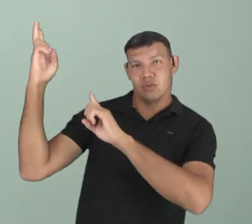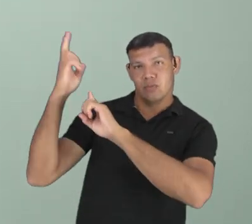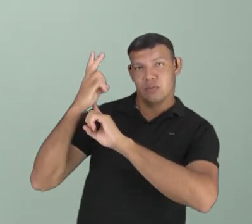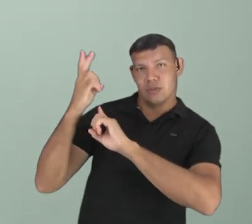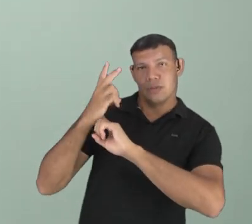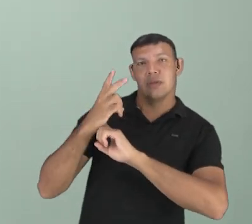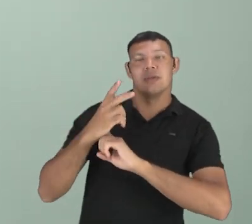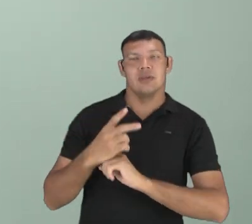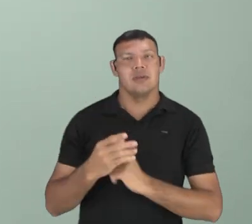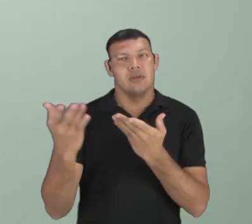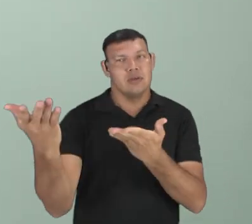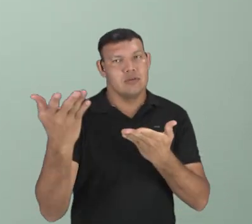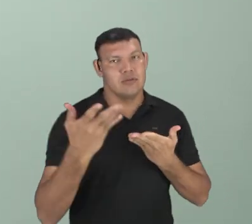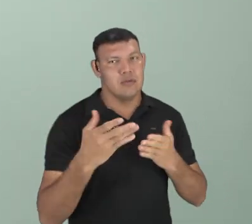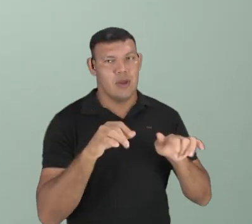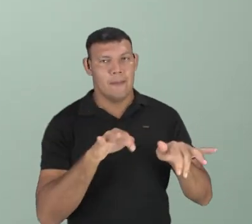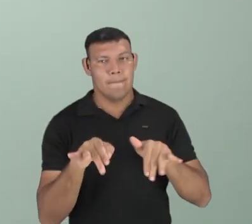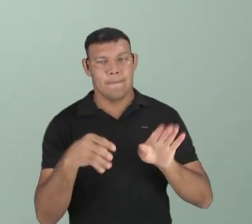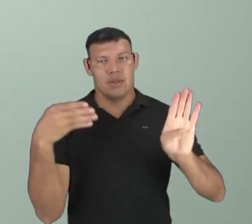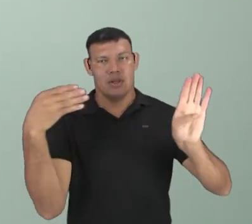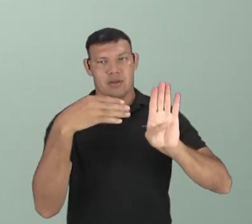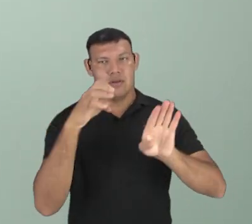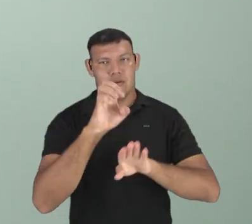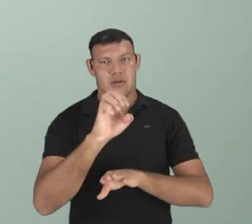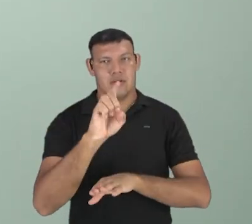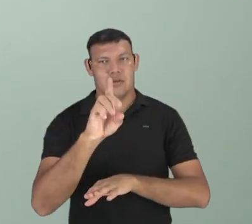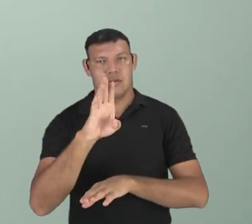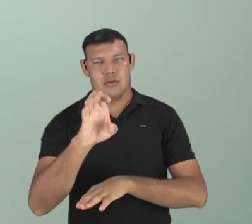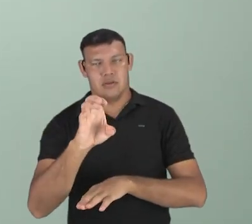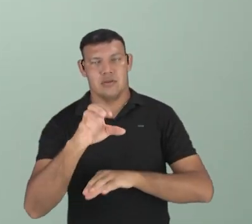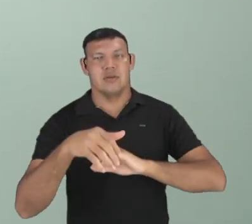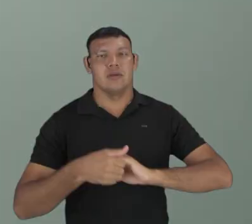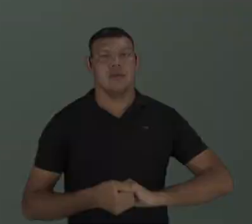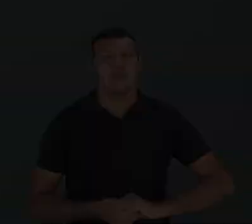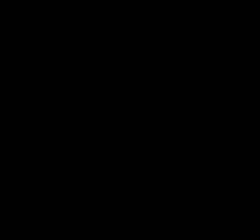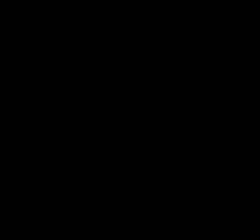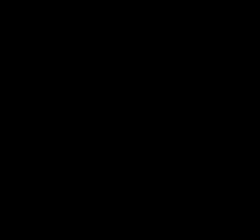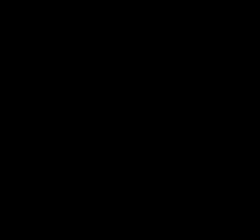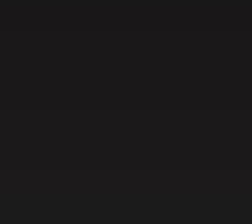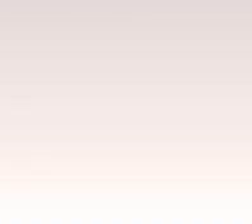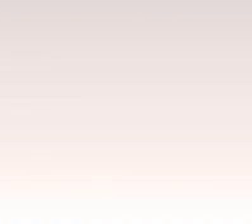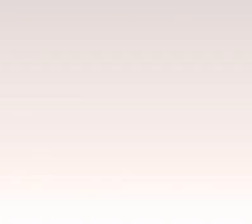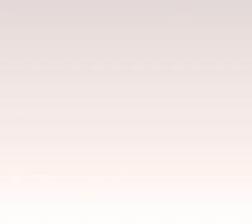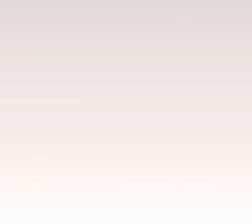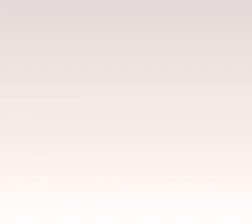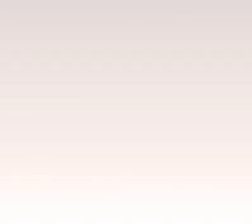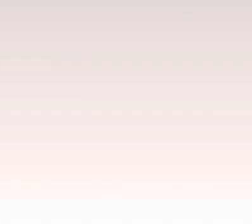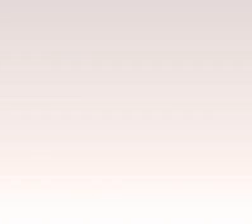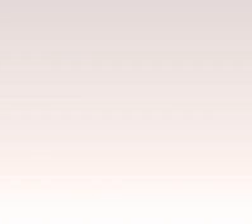vocês a acessar a nossa plataforma Eduque.